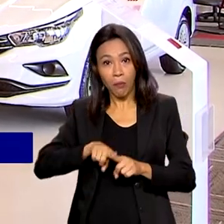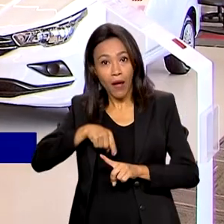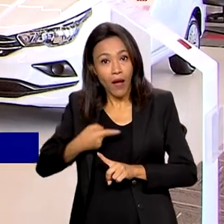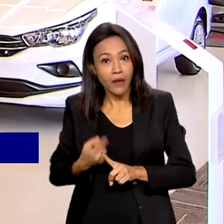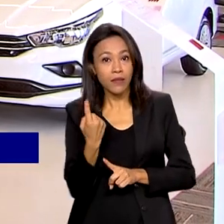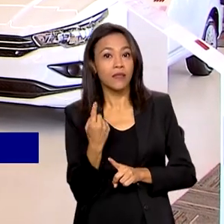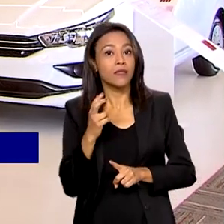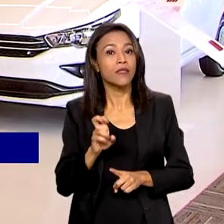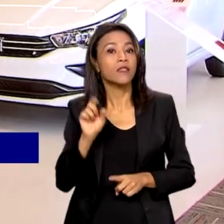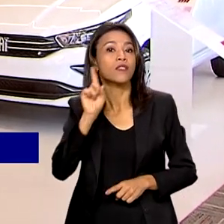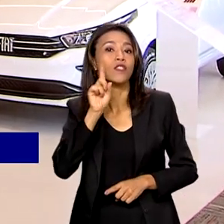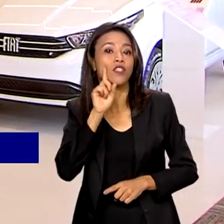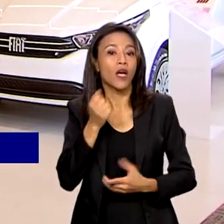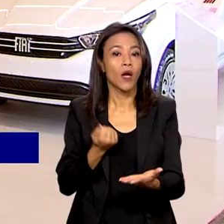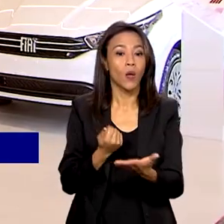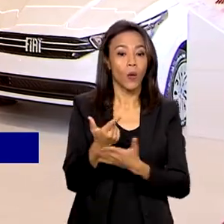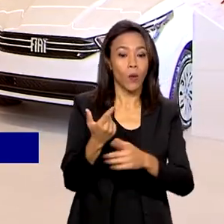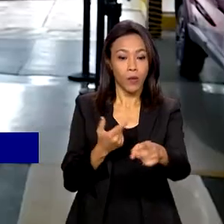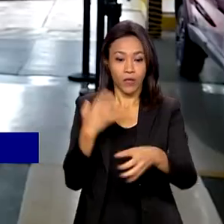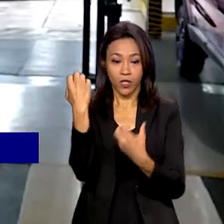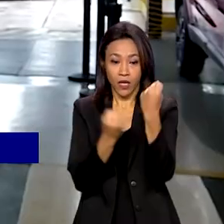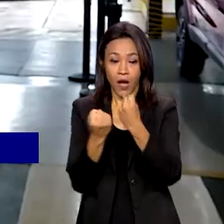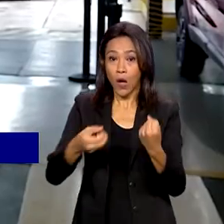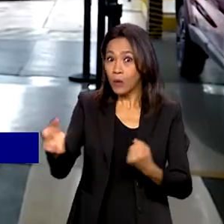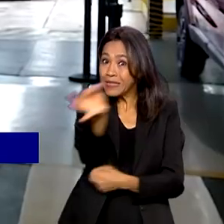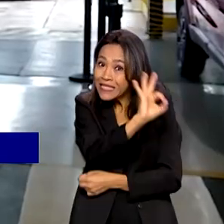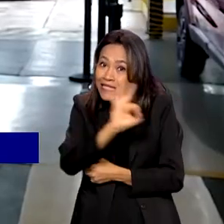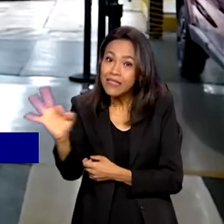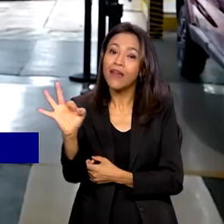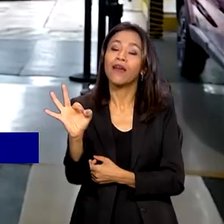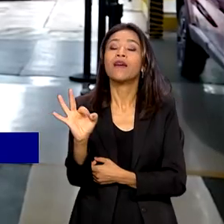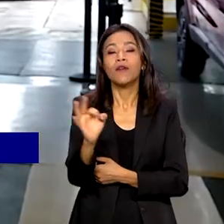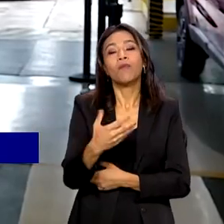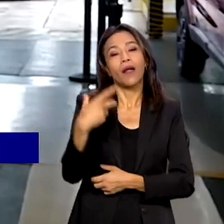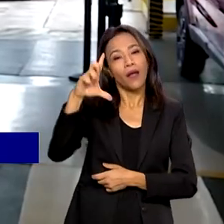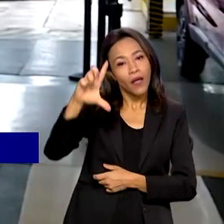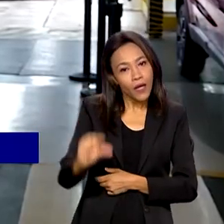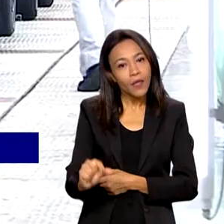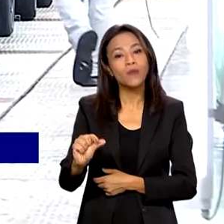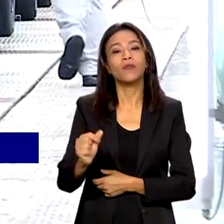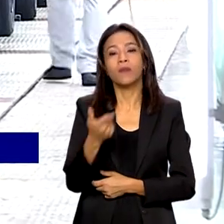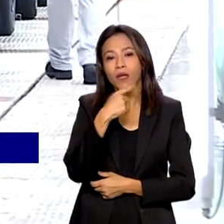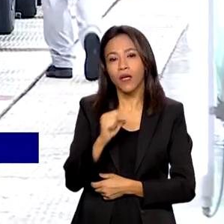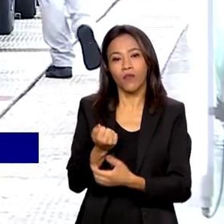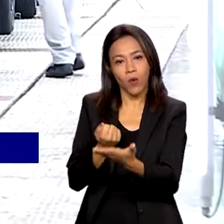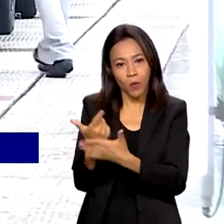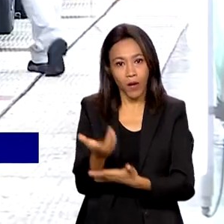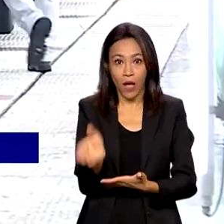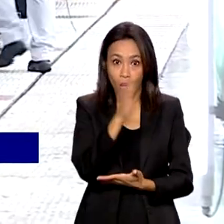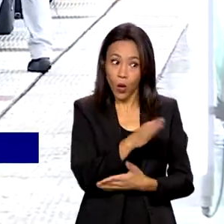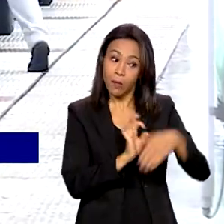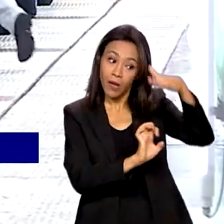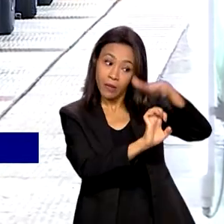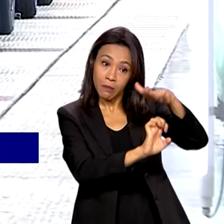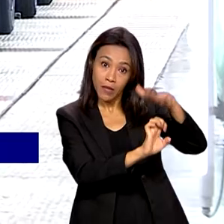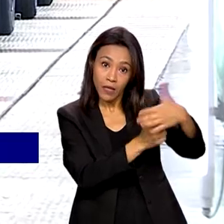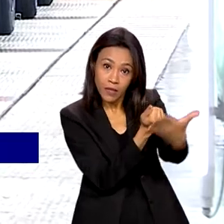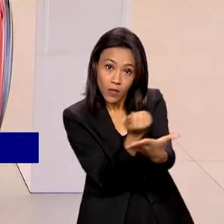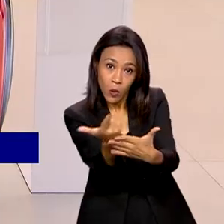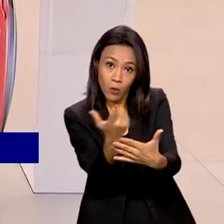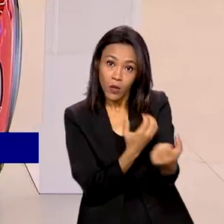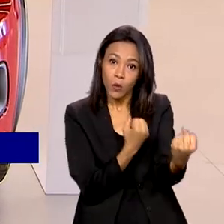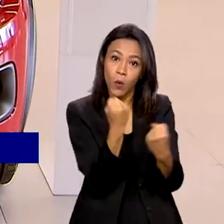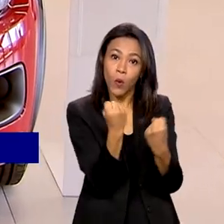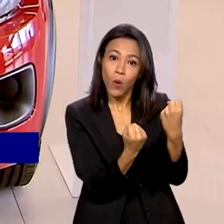a venda de veículos zero com preço reduzido para pessoas físicas já as operações com pessoas jurídicas na compra de ônibus